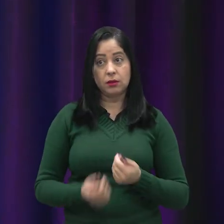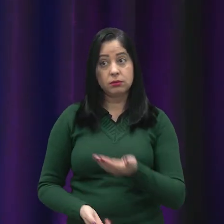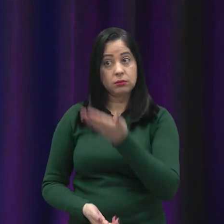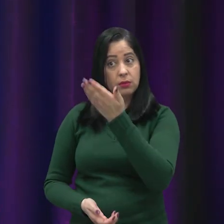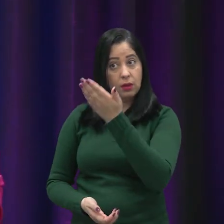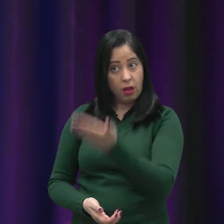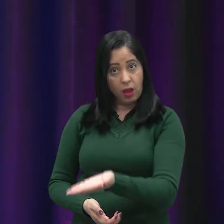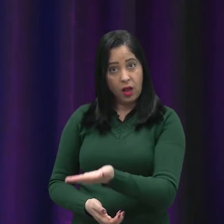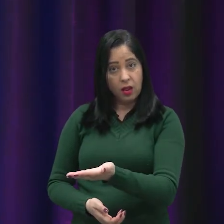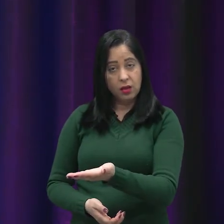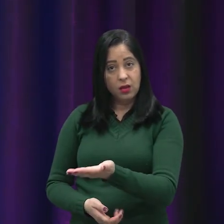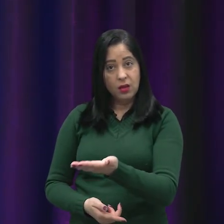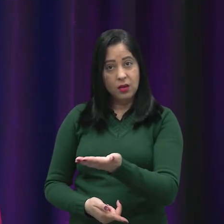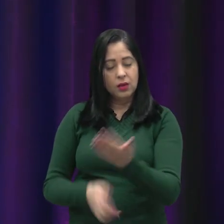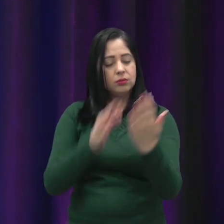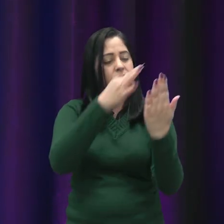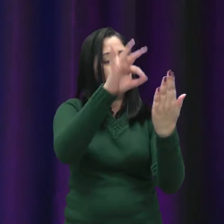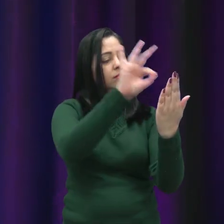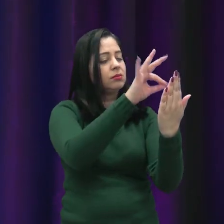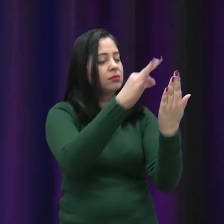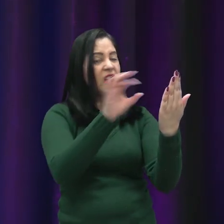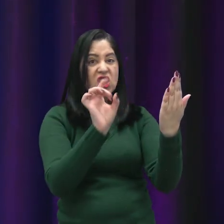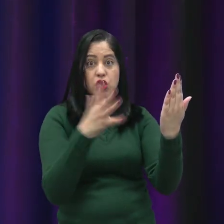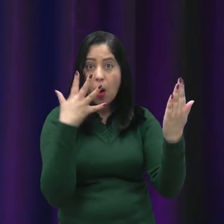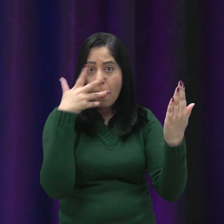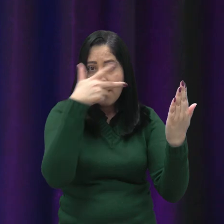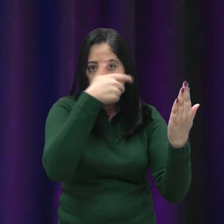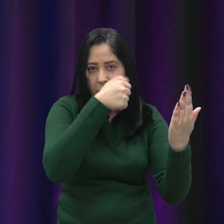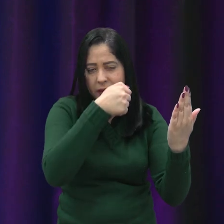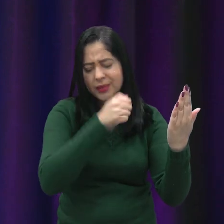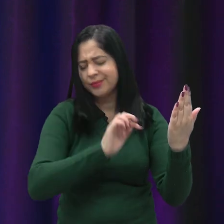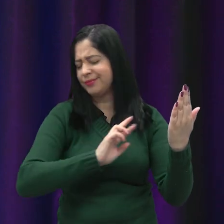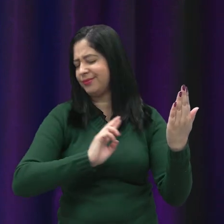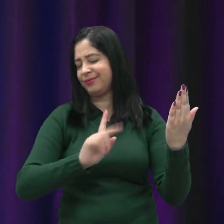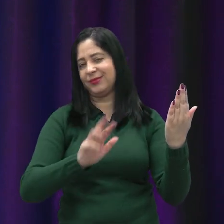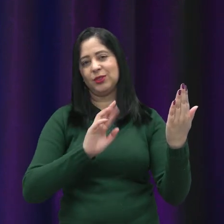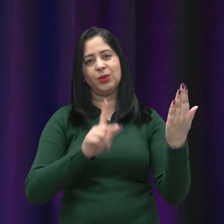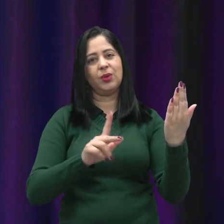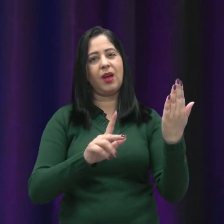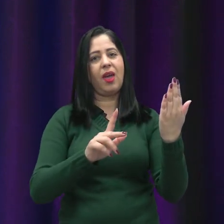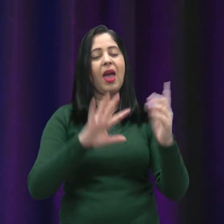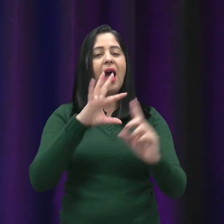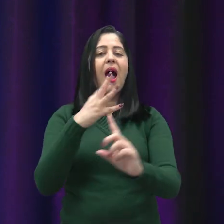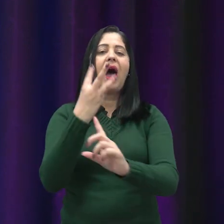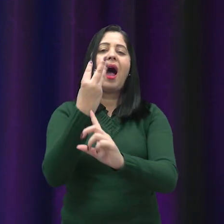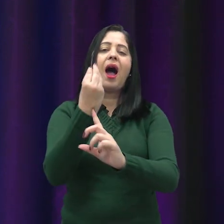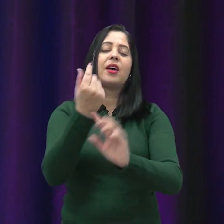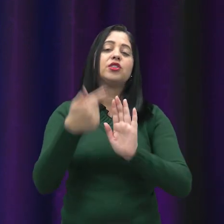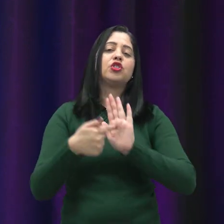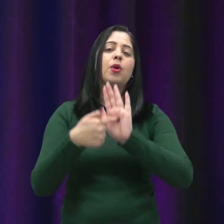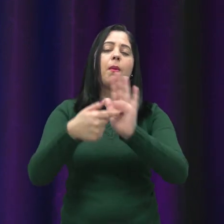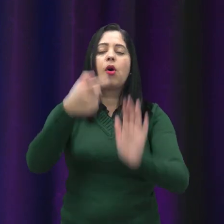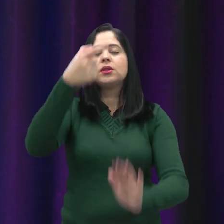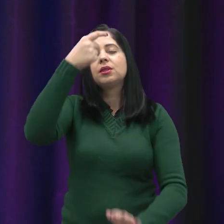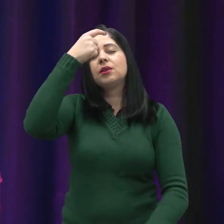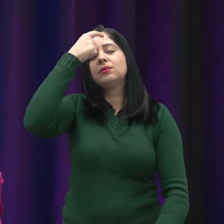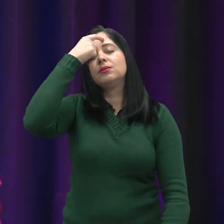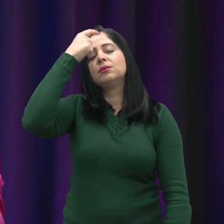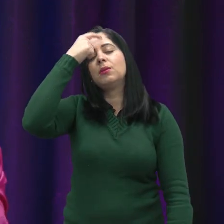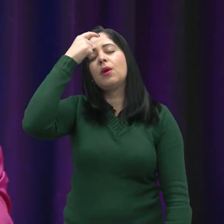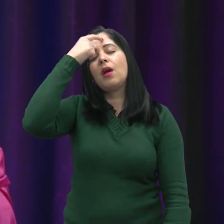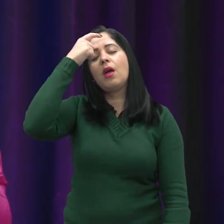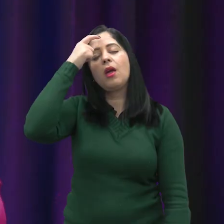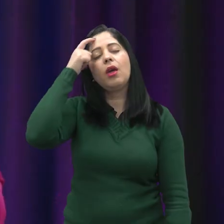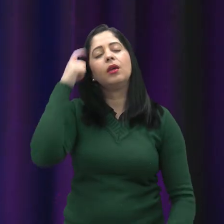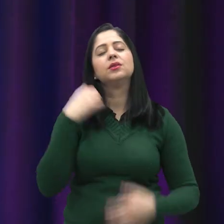transformada em um canal livre de expressão do inconsciente, onde se encontram os desejos, as angústias, as emoções. Vamos entender